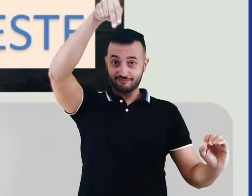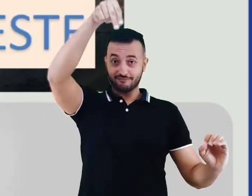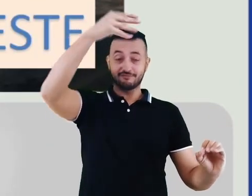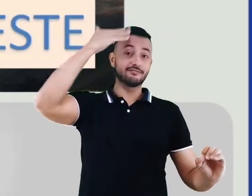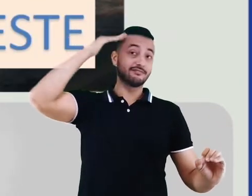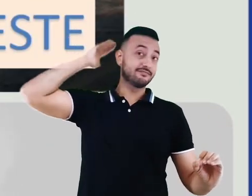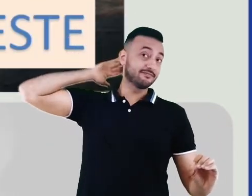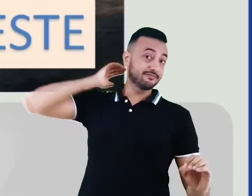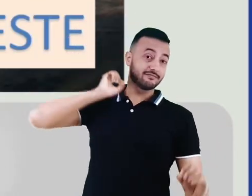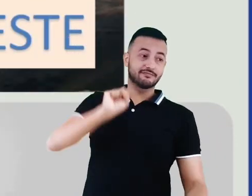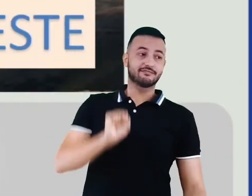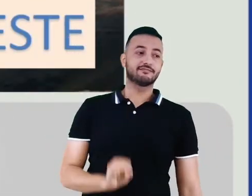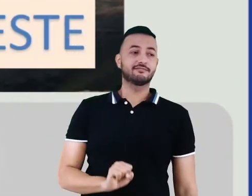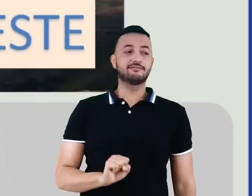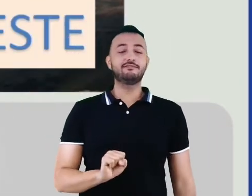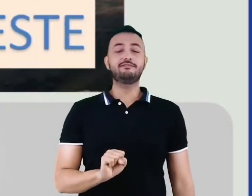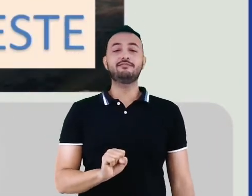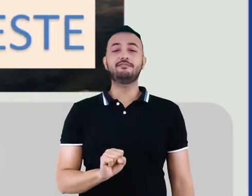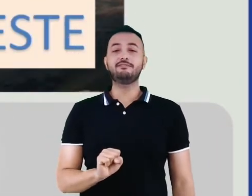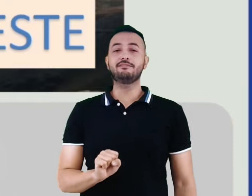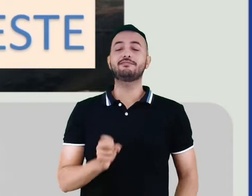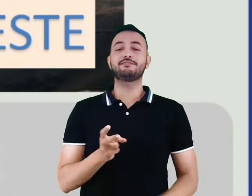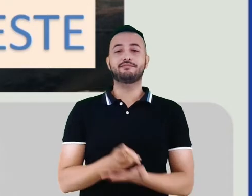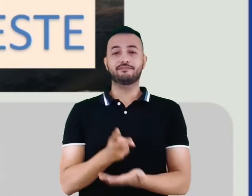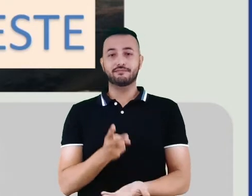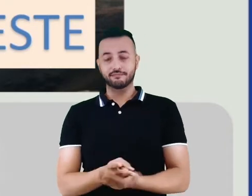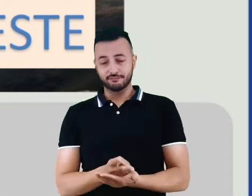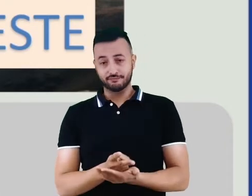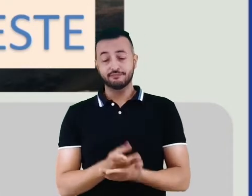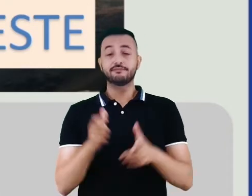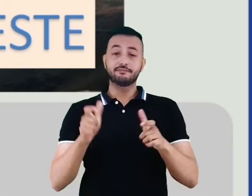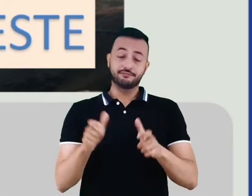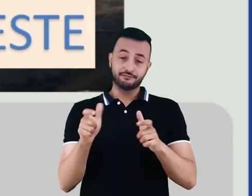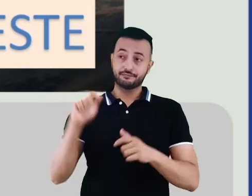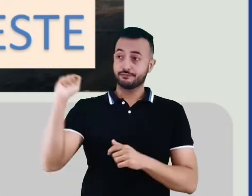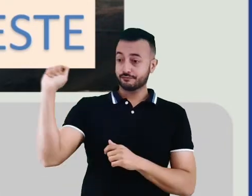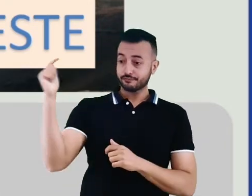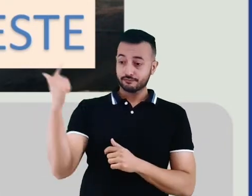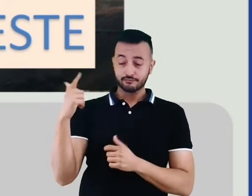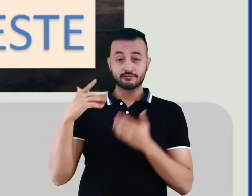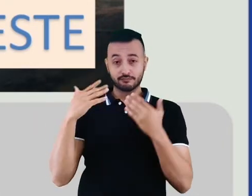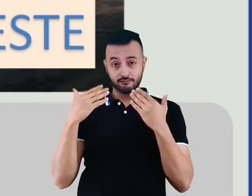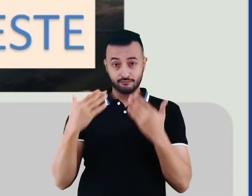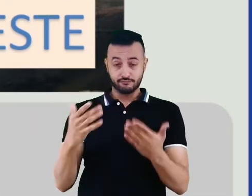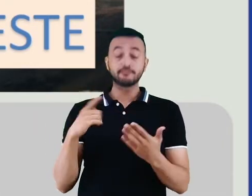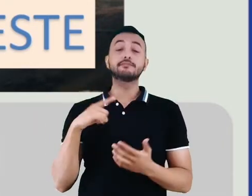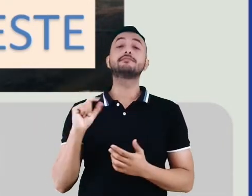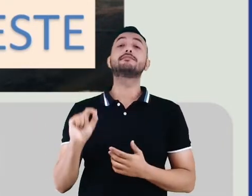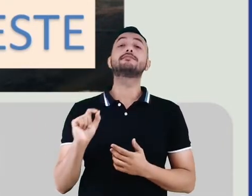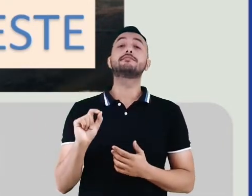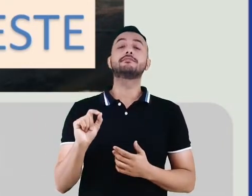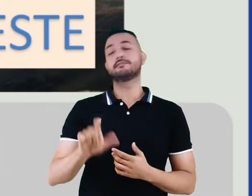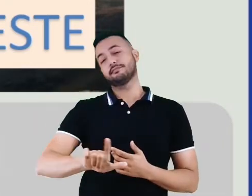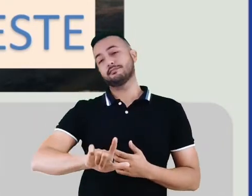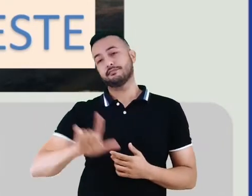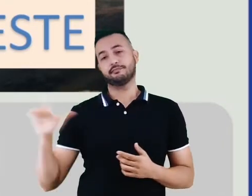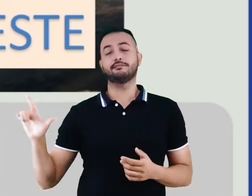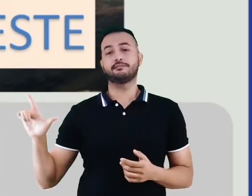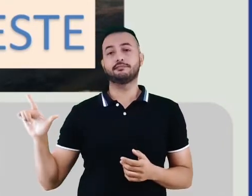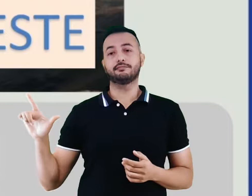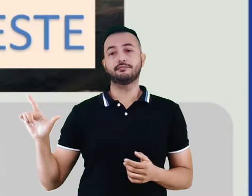o sul. Então, sempre para o lado onde o sol fica, nós temos o quê? O